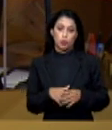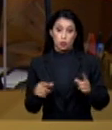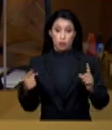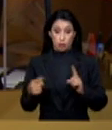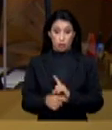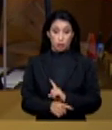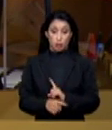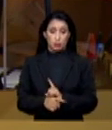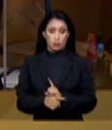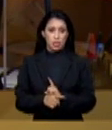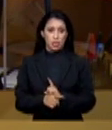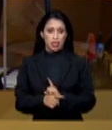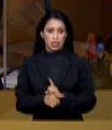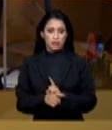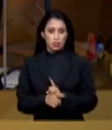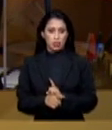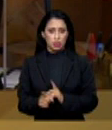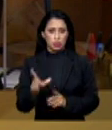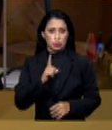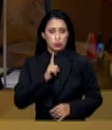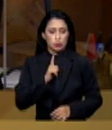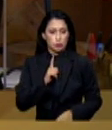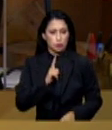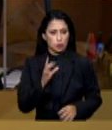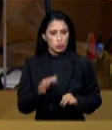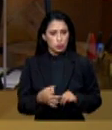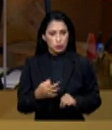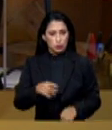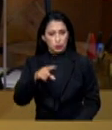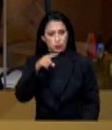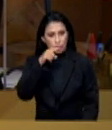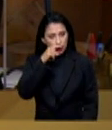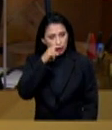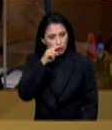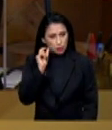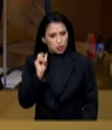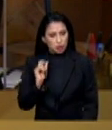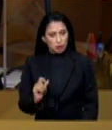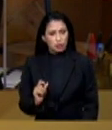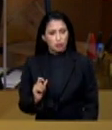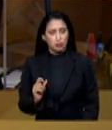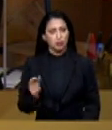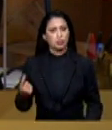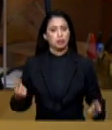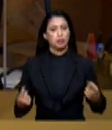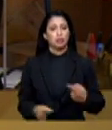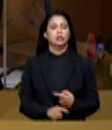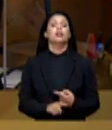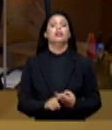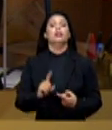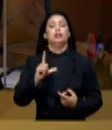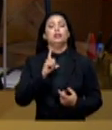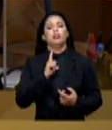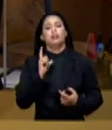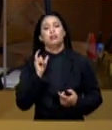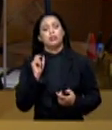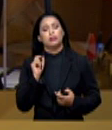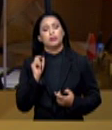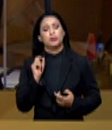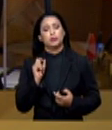volta de ver gente do ministro faquim que comum mais na vez contribui inegavelmente para